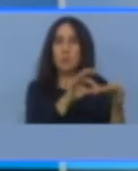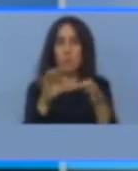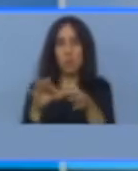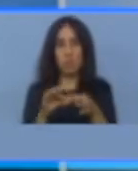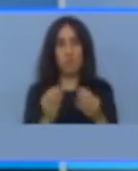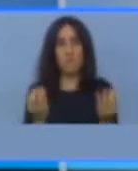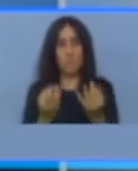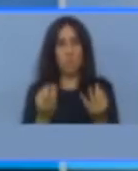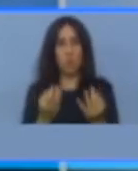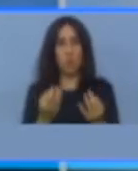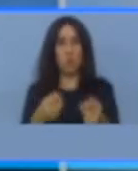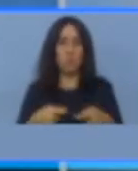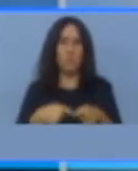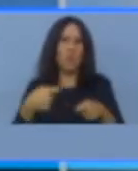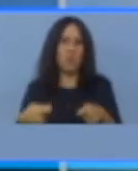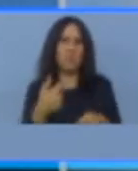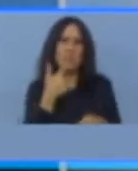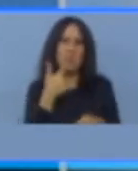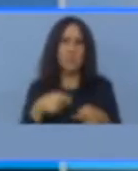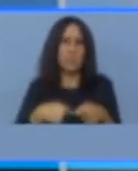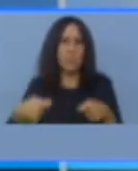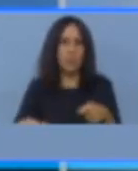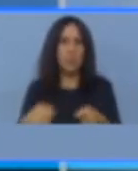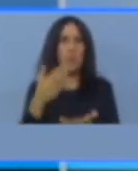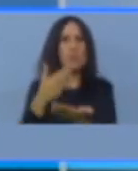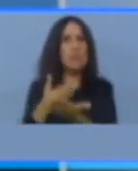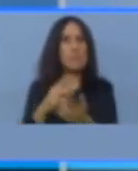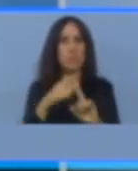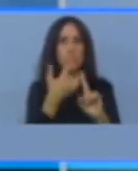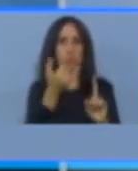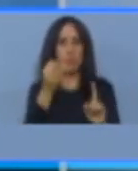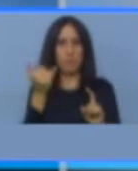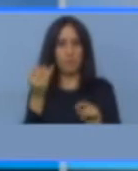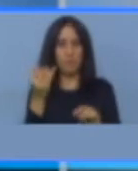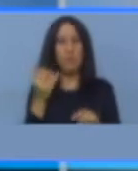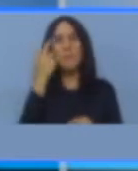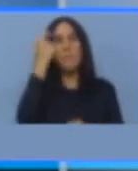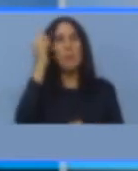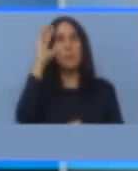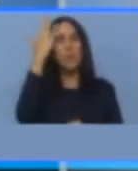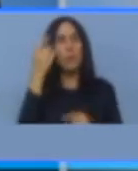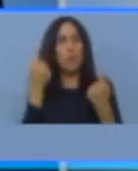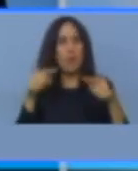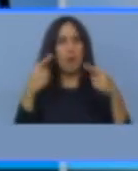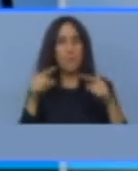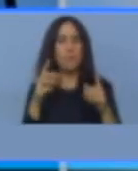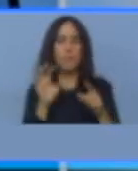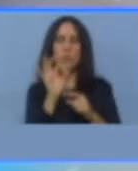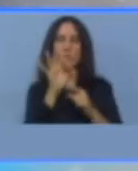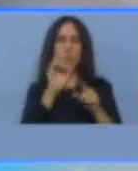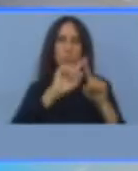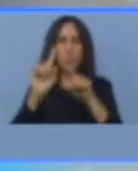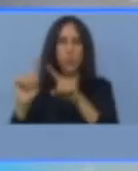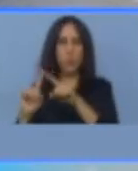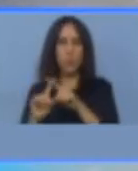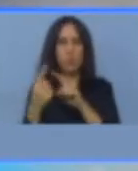foram prorrogados, ou se quiser, foram prolongados até 2020. A grande questão que se põe, Existem várias sugestões no